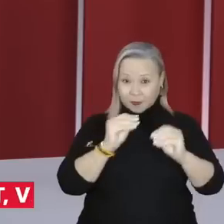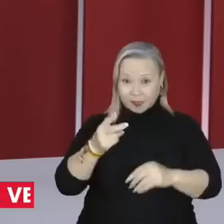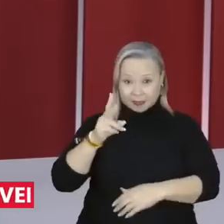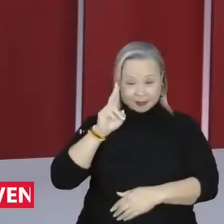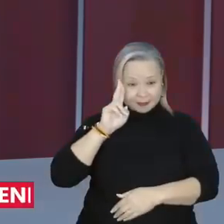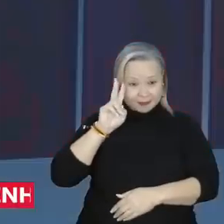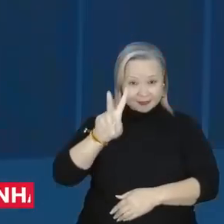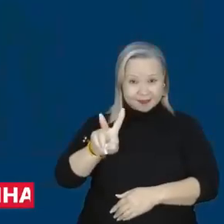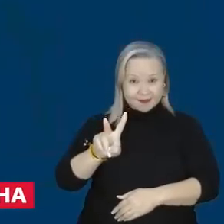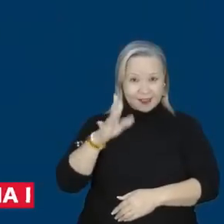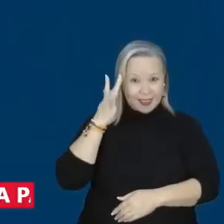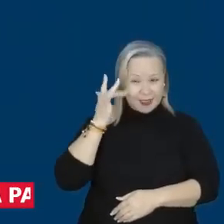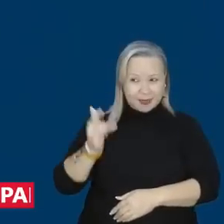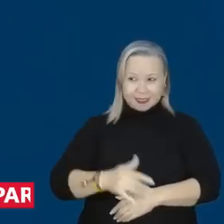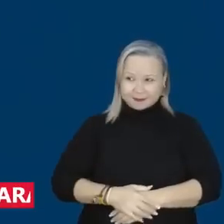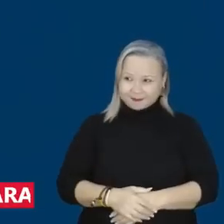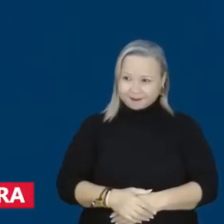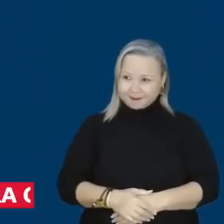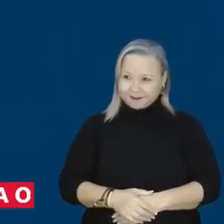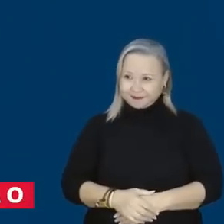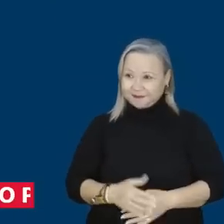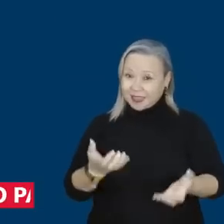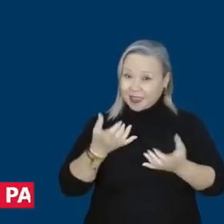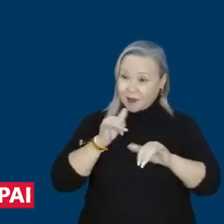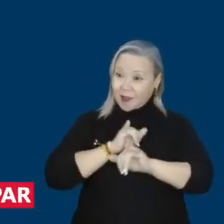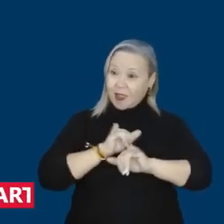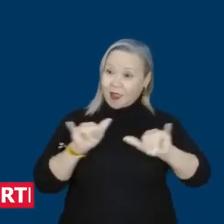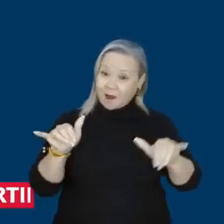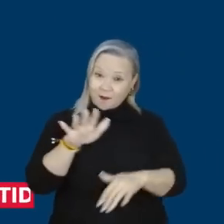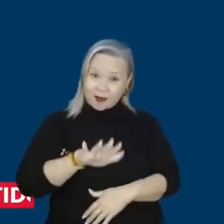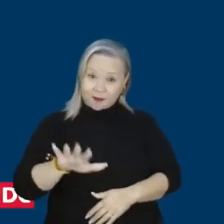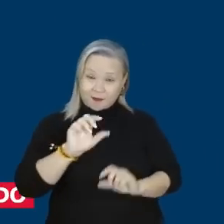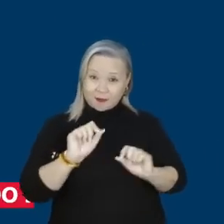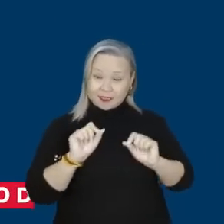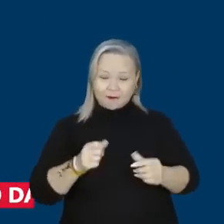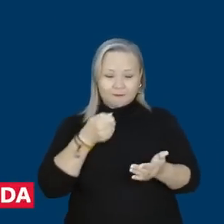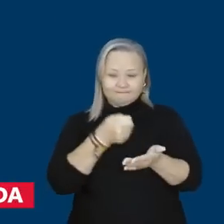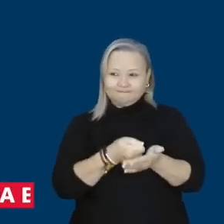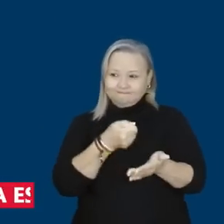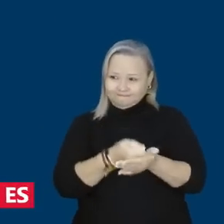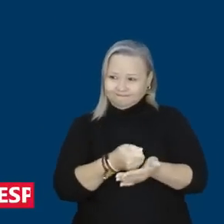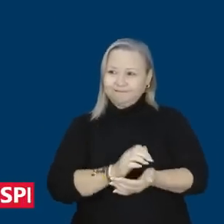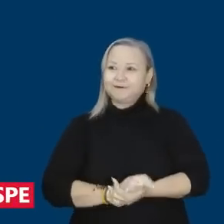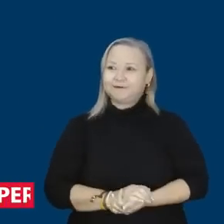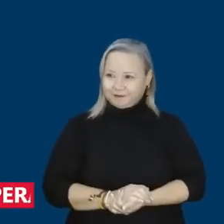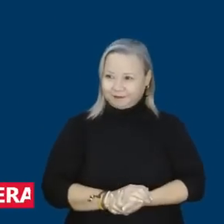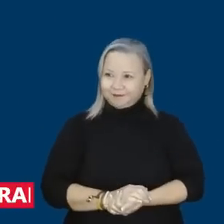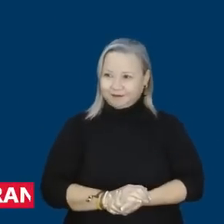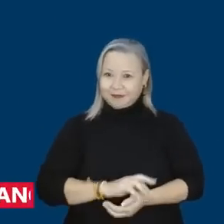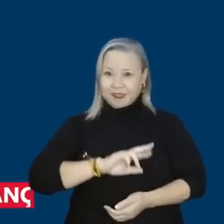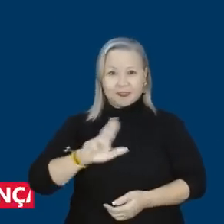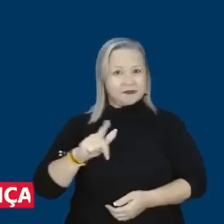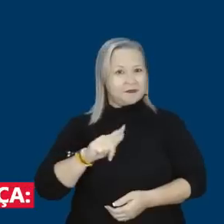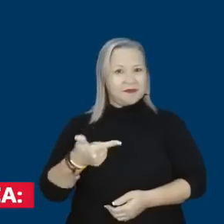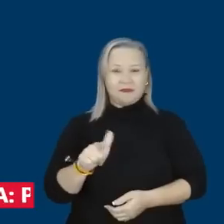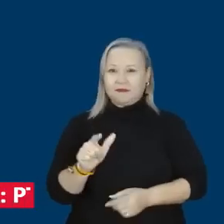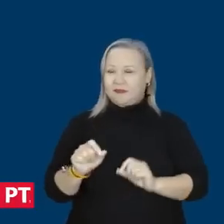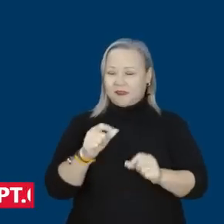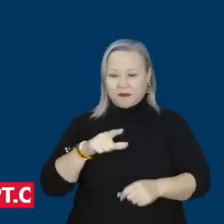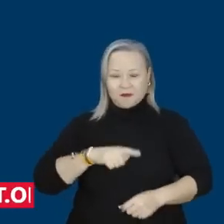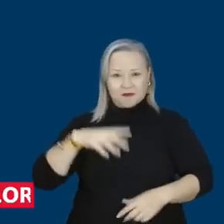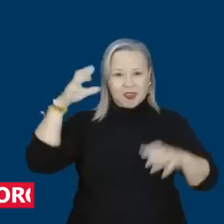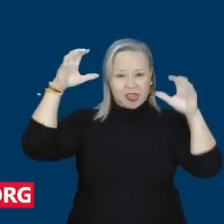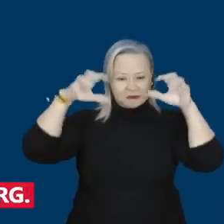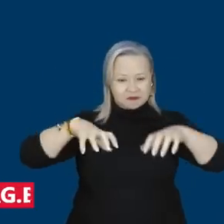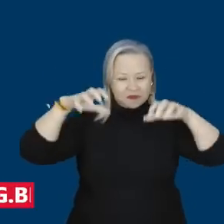amanhã. Então, eu quero dizer para vocês que eu vou me dedicar. Não haverá chuva, não